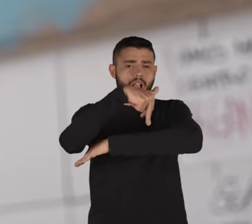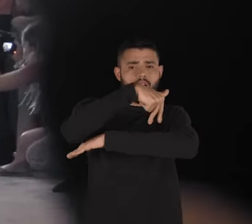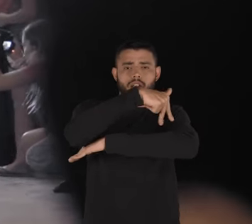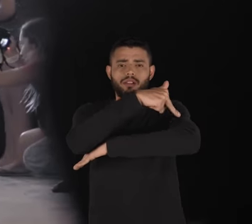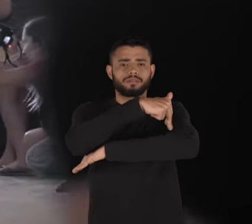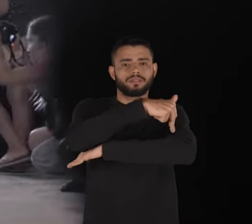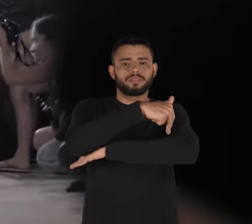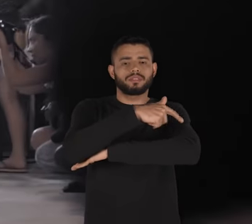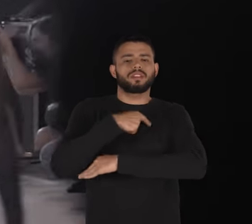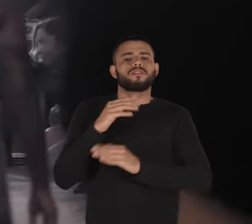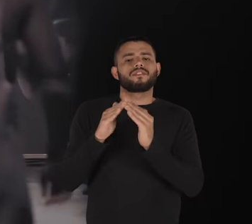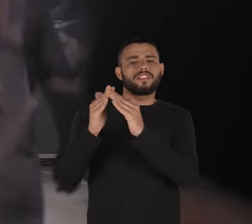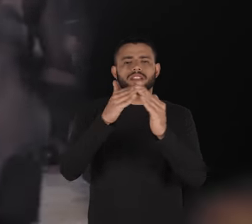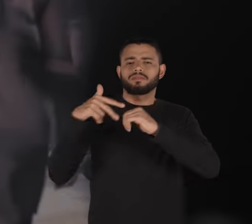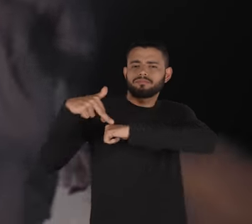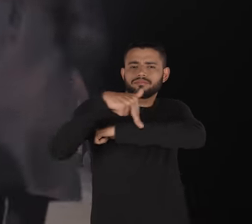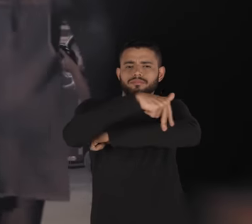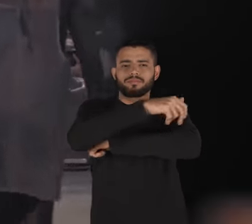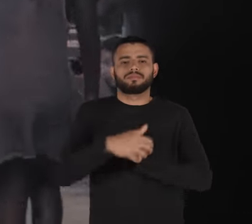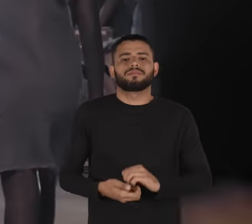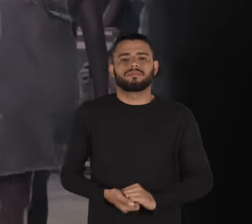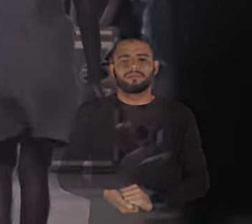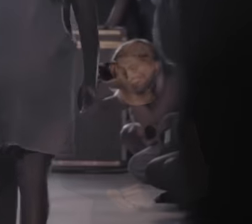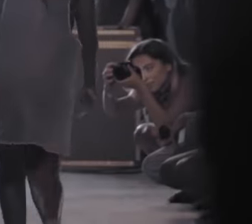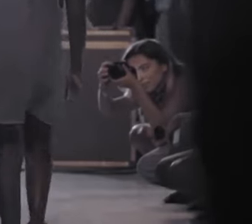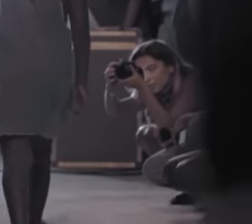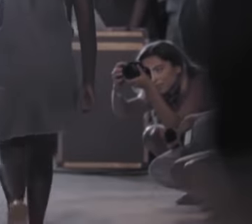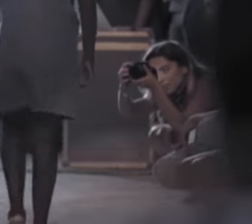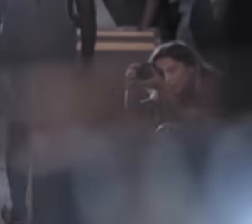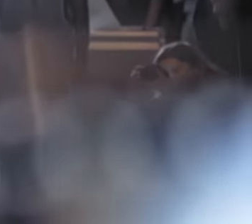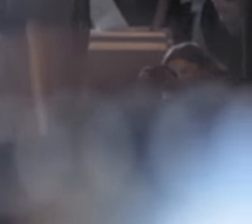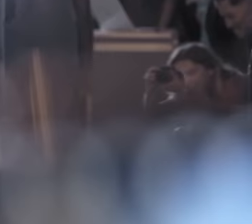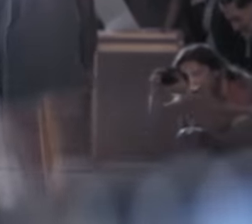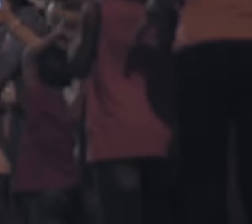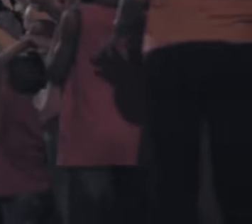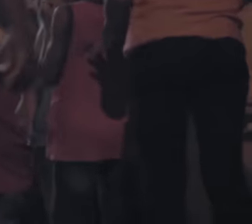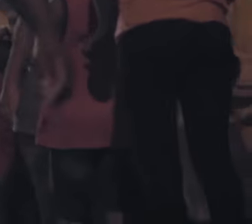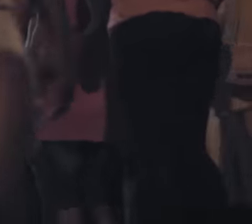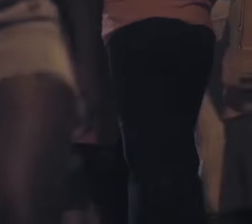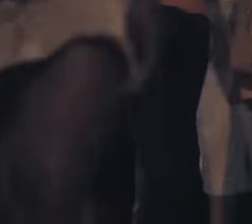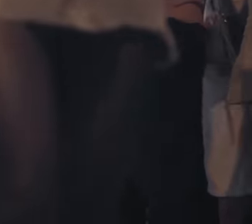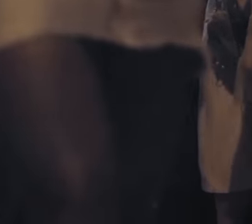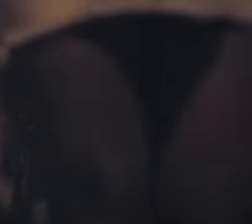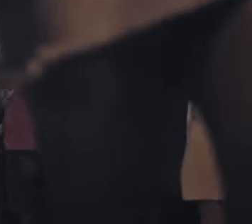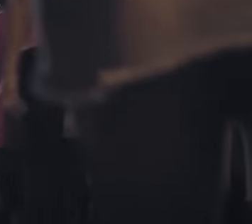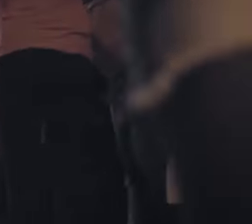passarela. Aí nasceu o Favelinha Fashion Week. Jovens desfilam na rua. Vestem looks despojados.